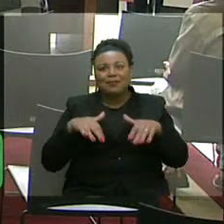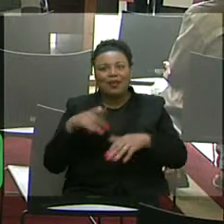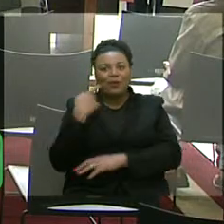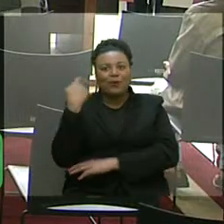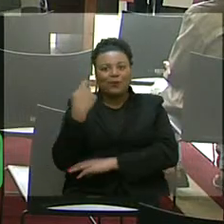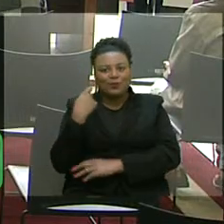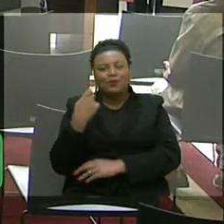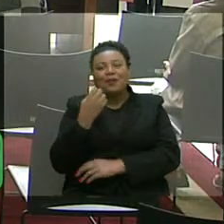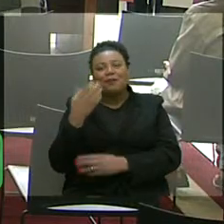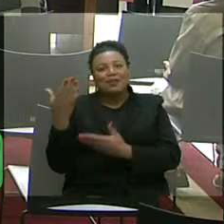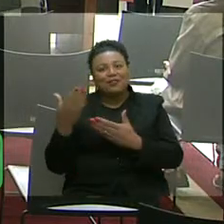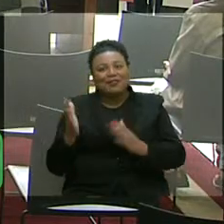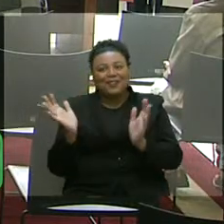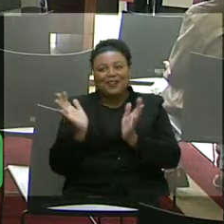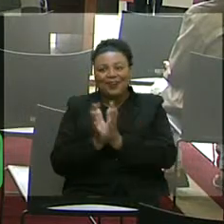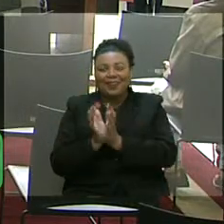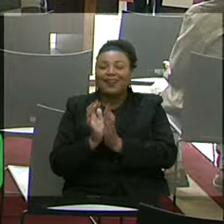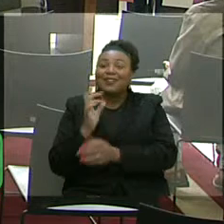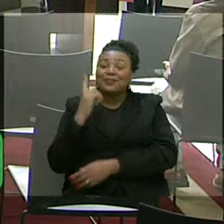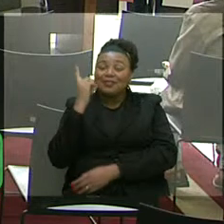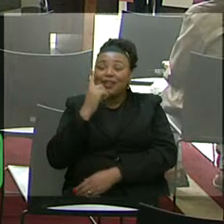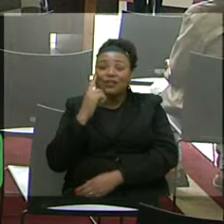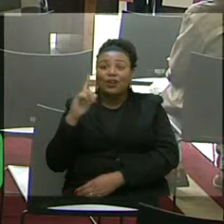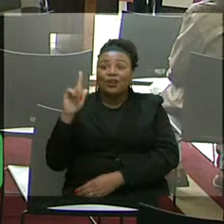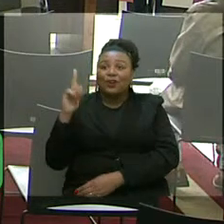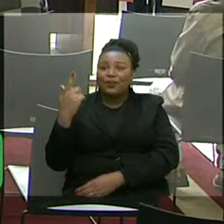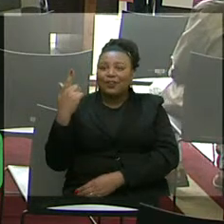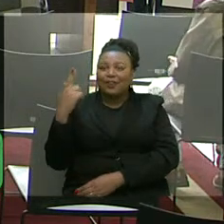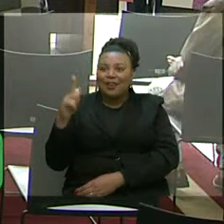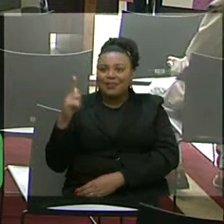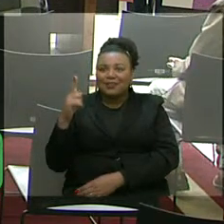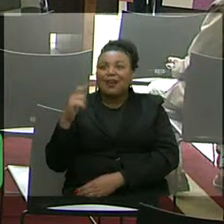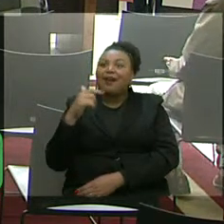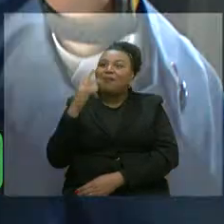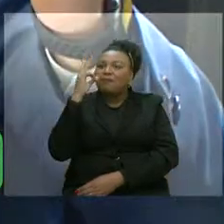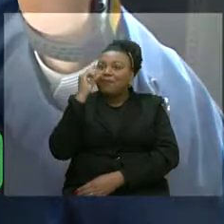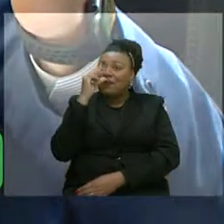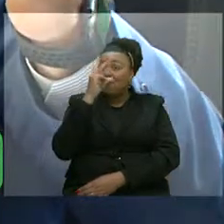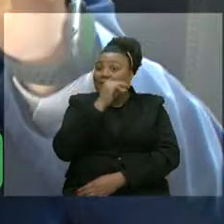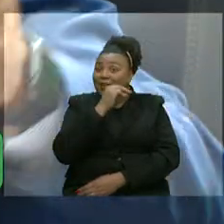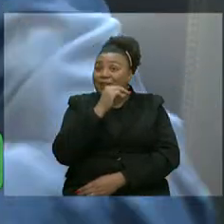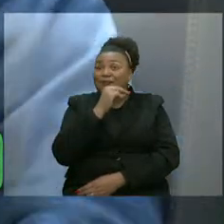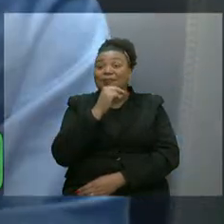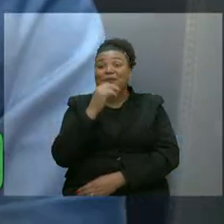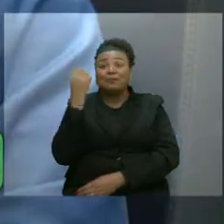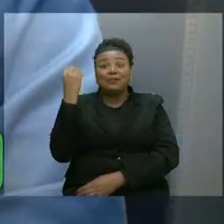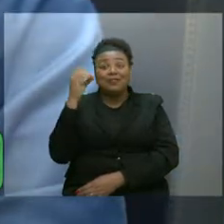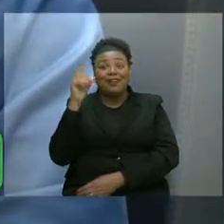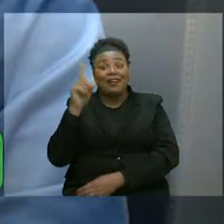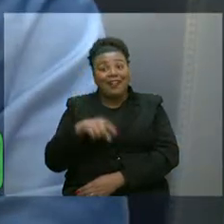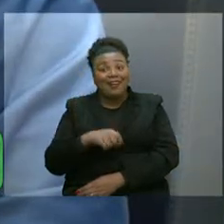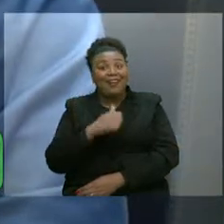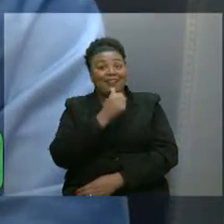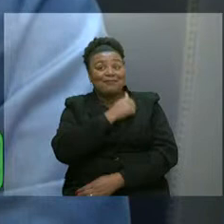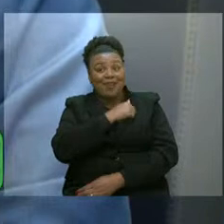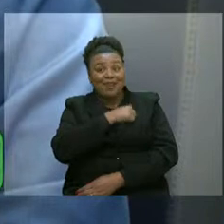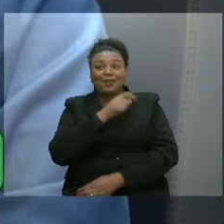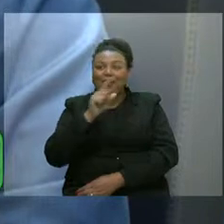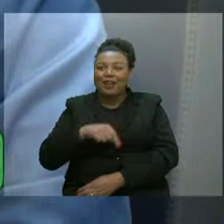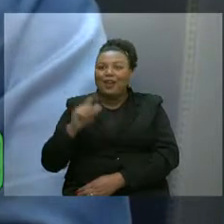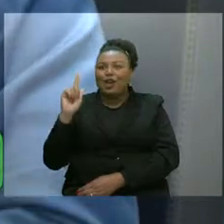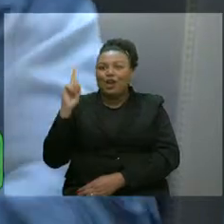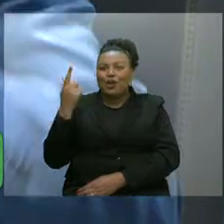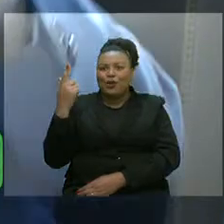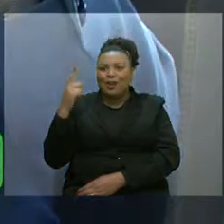nossos colegas deputados estaduais do Estado de Goiás. O nosso prefeito de Porto Alegre, não é goiano, o prefeito Sebastião Melo,